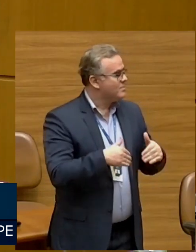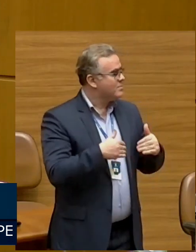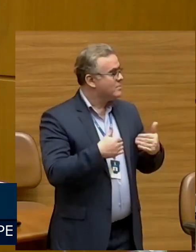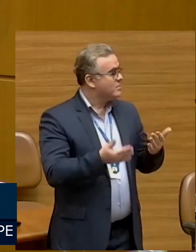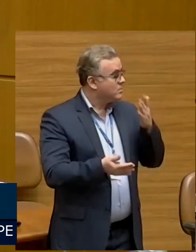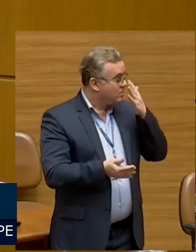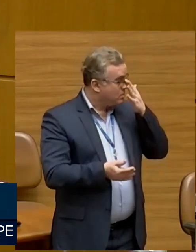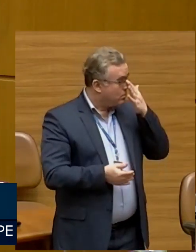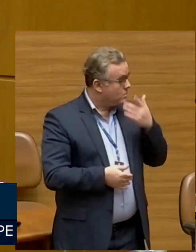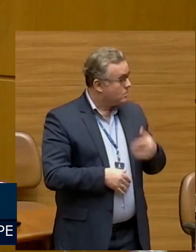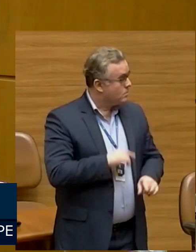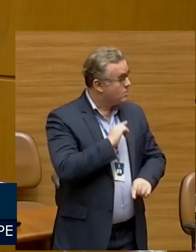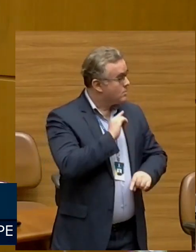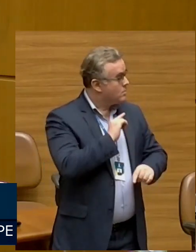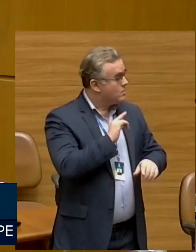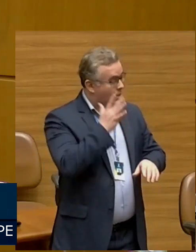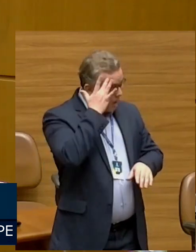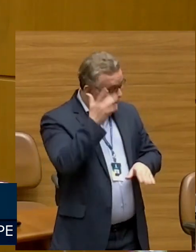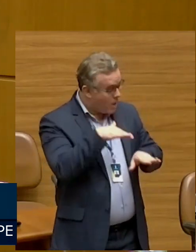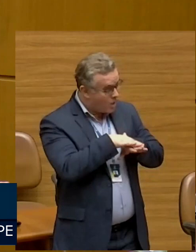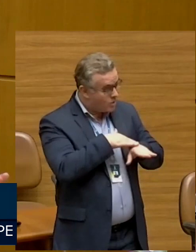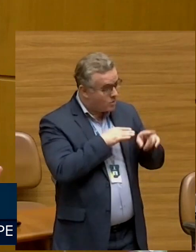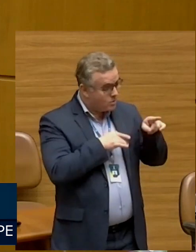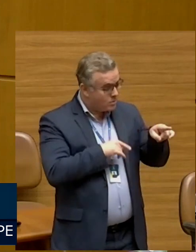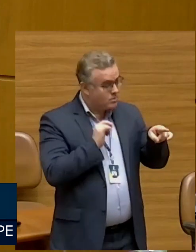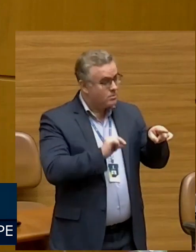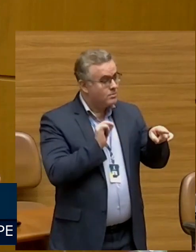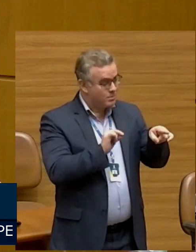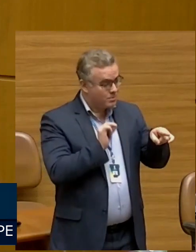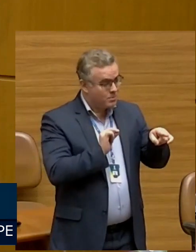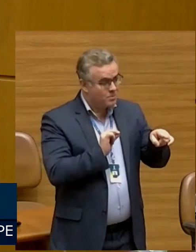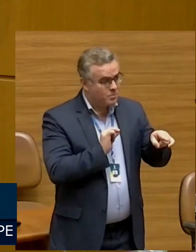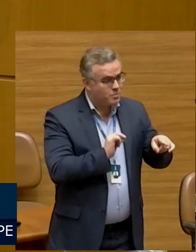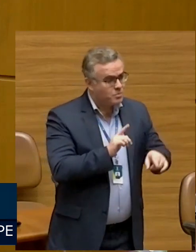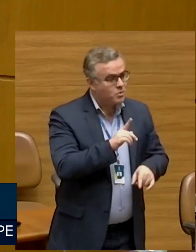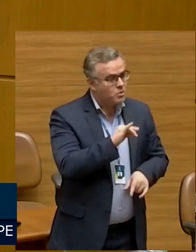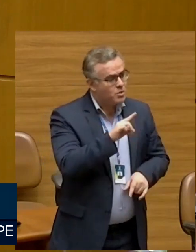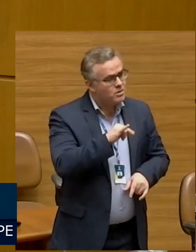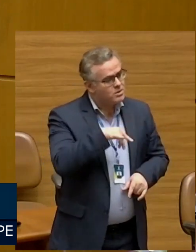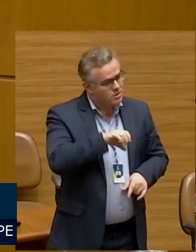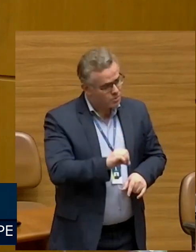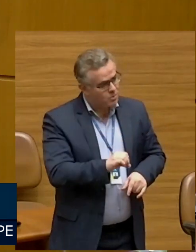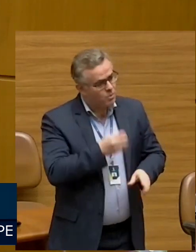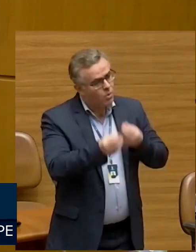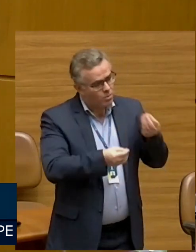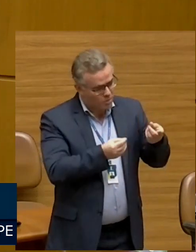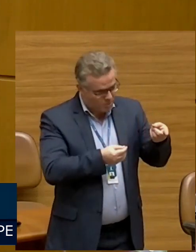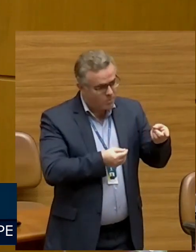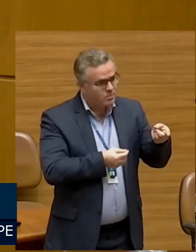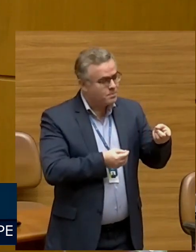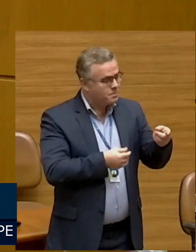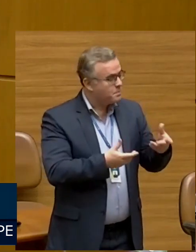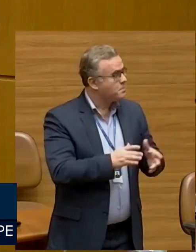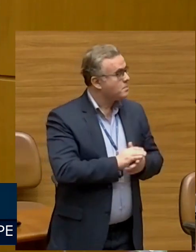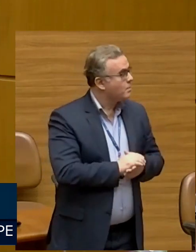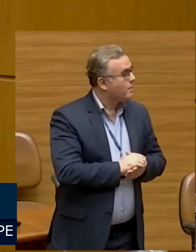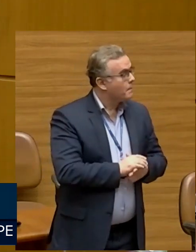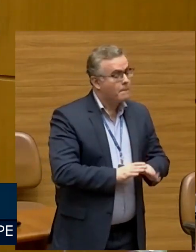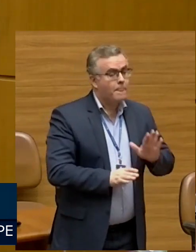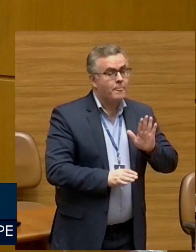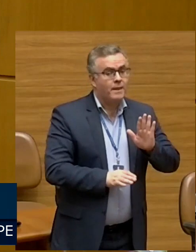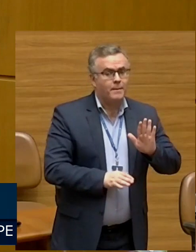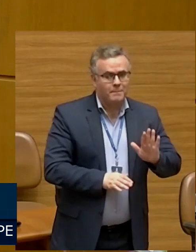Aí amanhã a gente fala sobre isso, viu, Luizinho? Sobre a questão dos transtornos do desenvolvimento. Mas eu queria